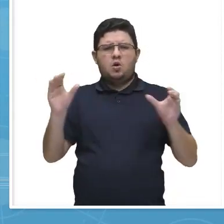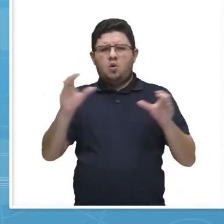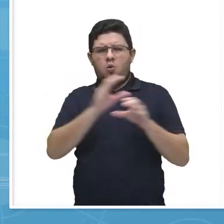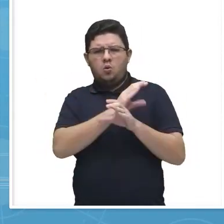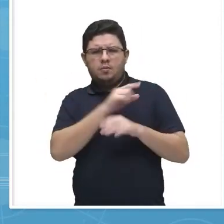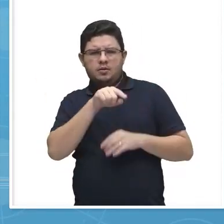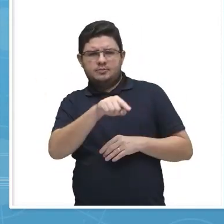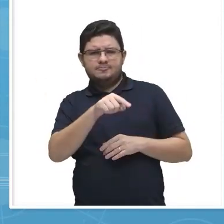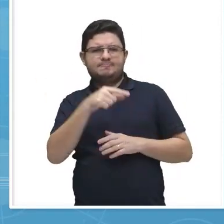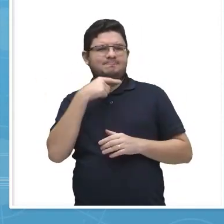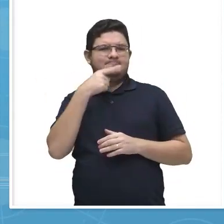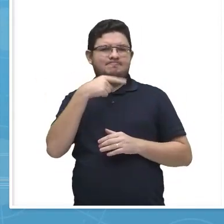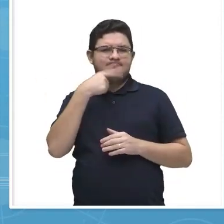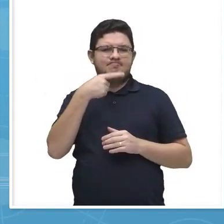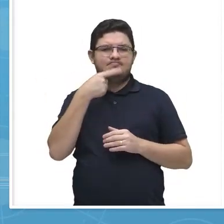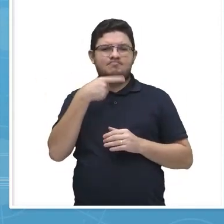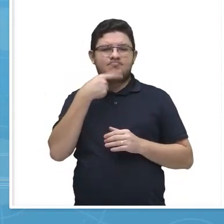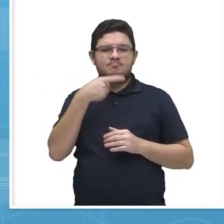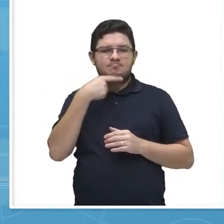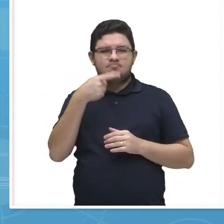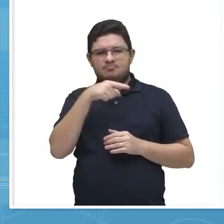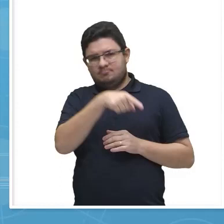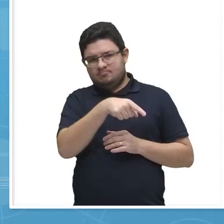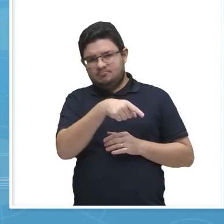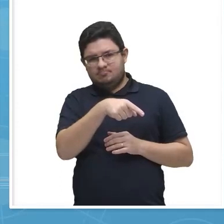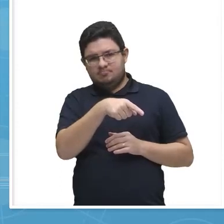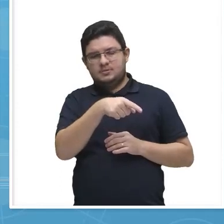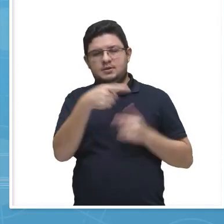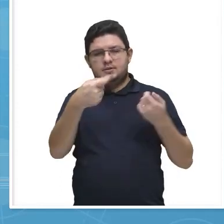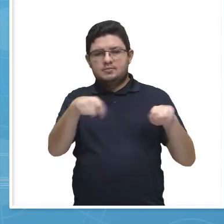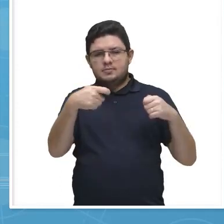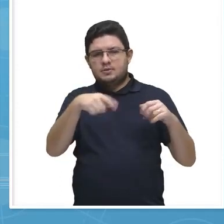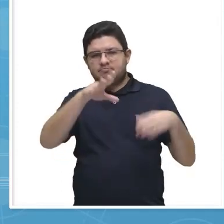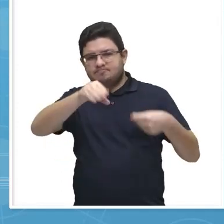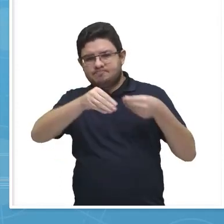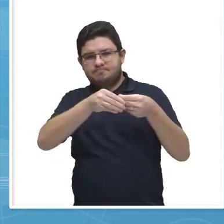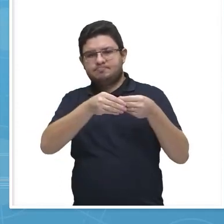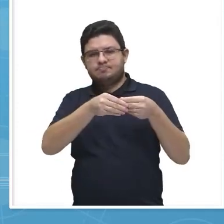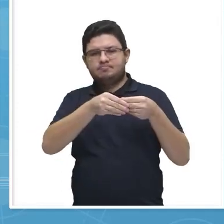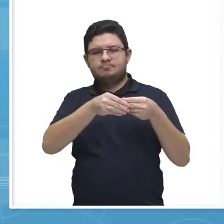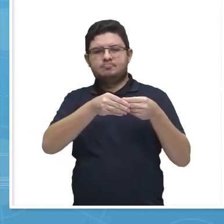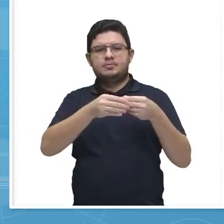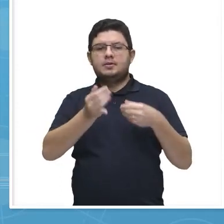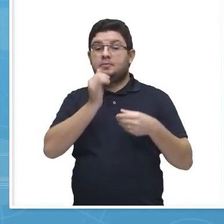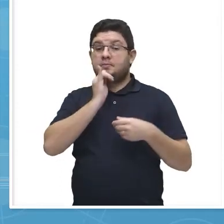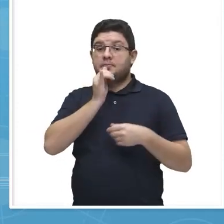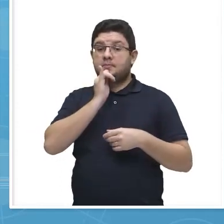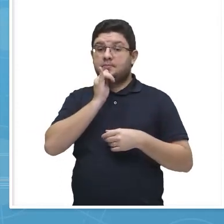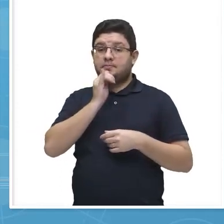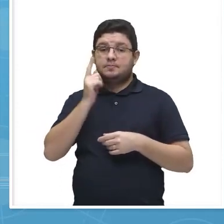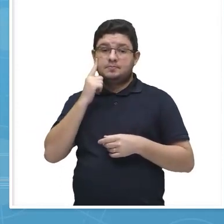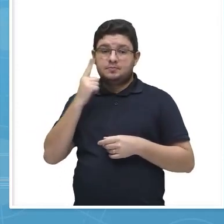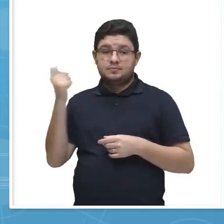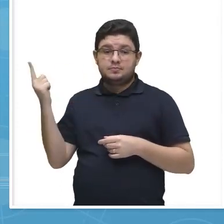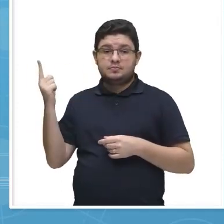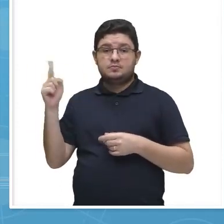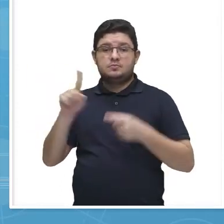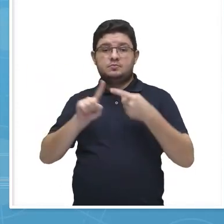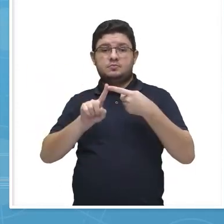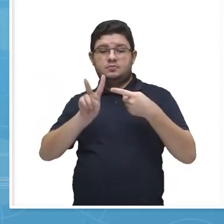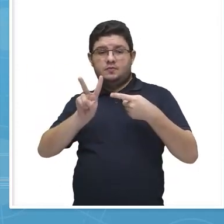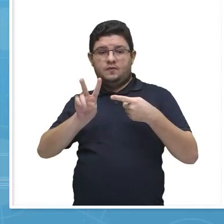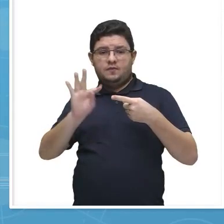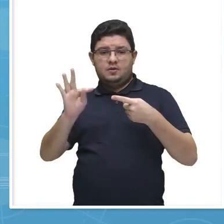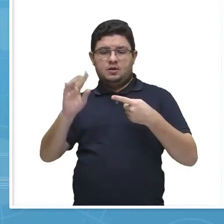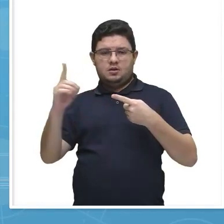capazes de constituir o predicado sozinho. Preciso de um complemento. Vamos ver os exemplos. O transitivo direto, olha